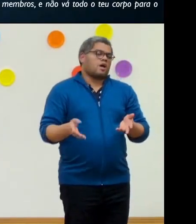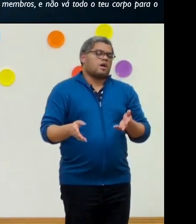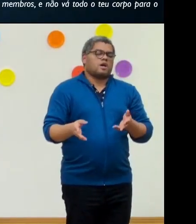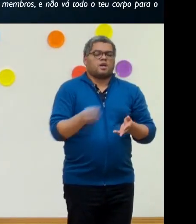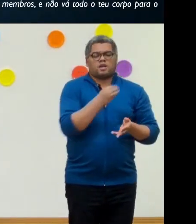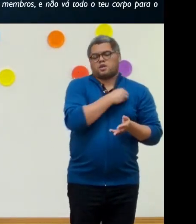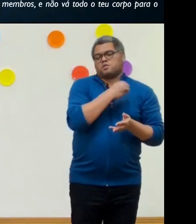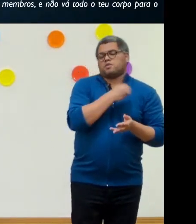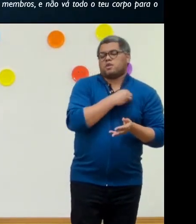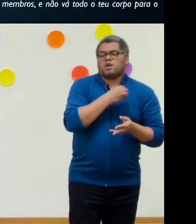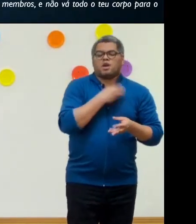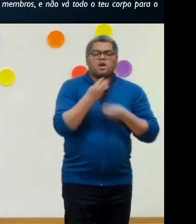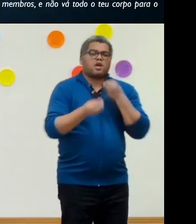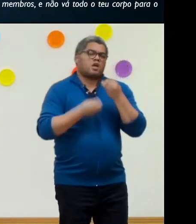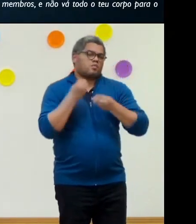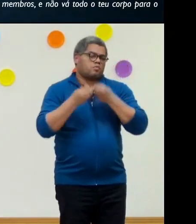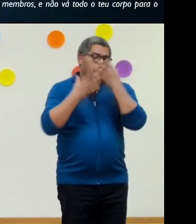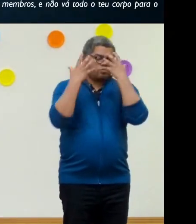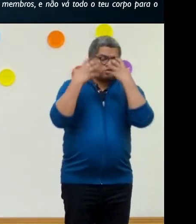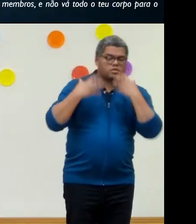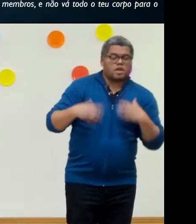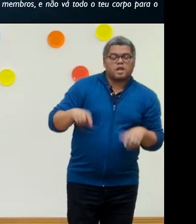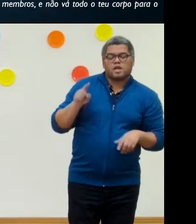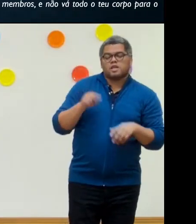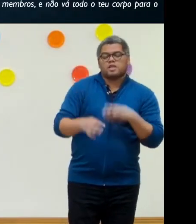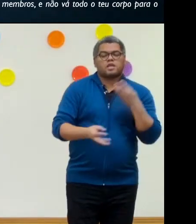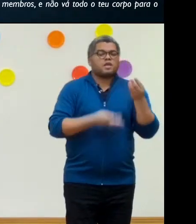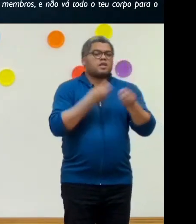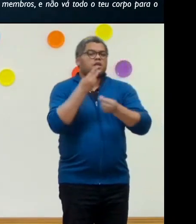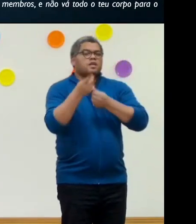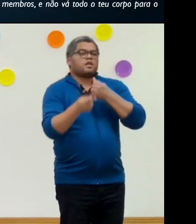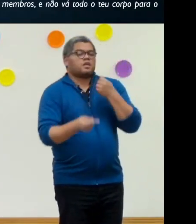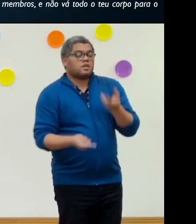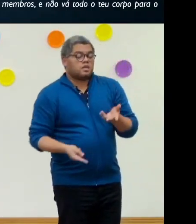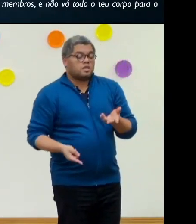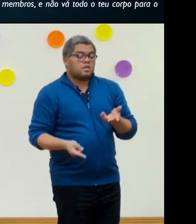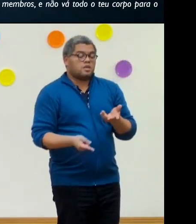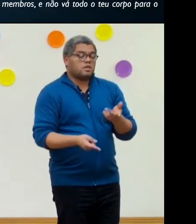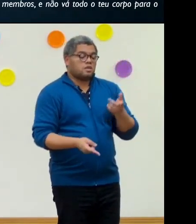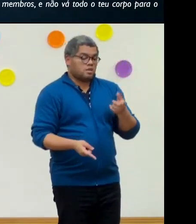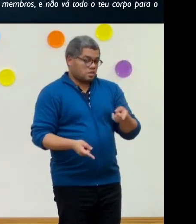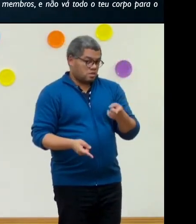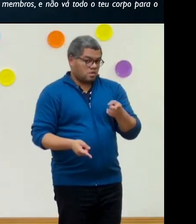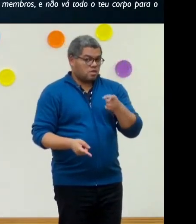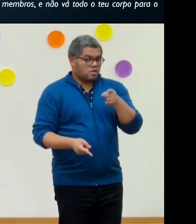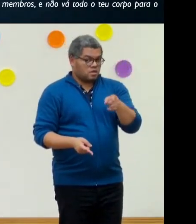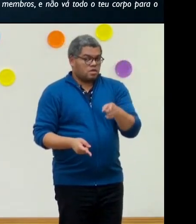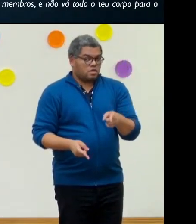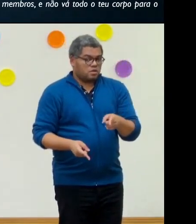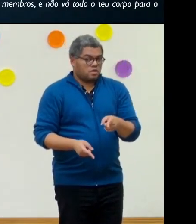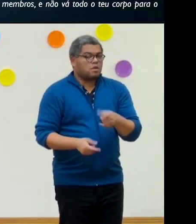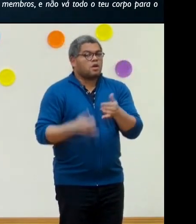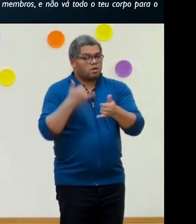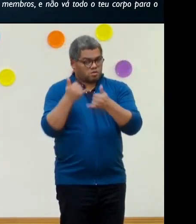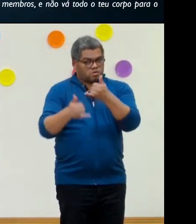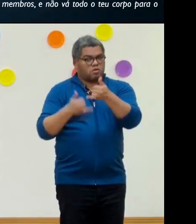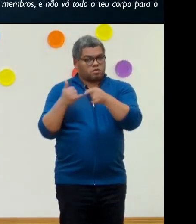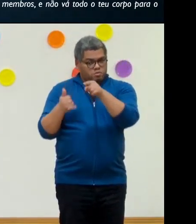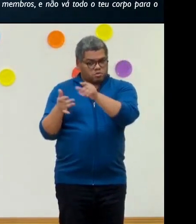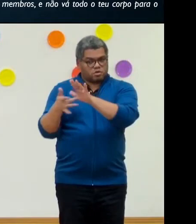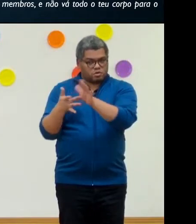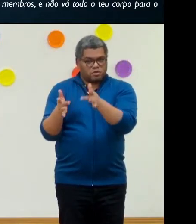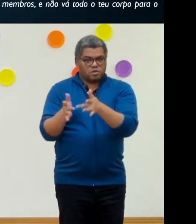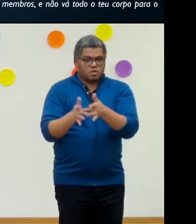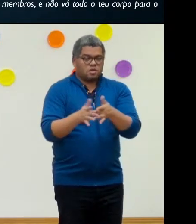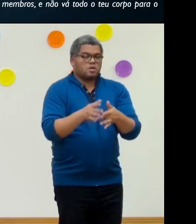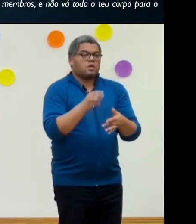puritano. Aqui é mais leve. Lide com o texto, brigue com Jesus, não comigo. Briga com ele. Leia Mateus